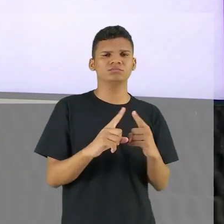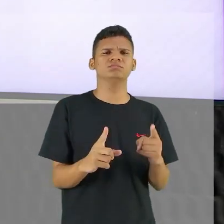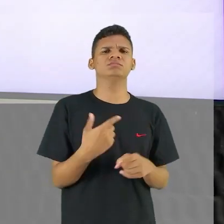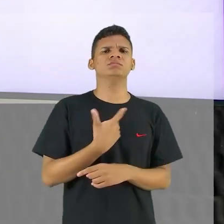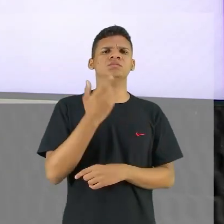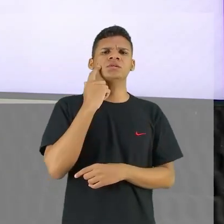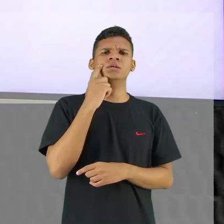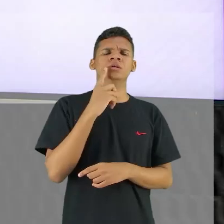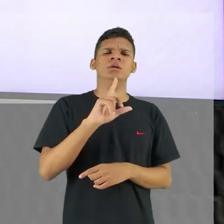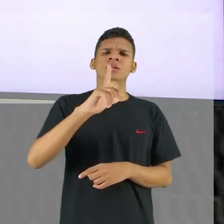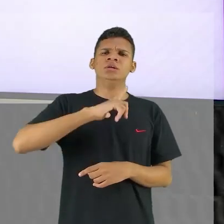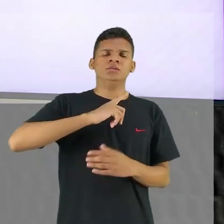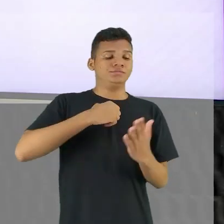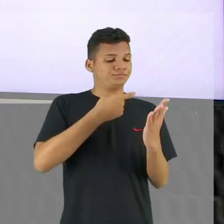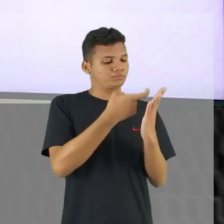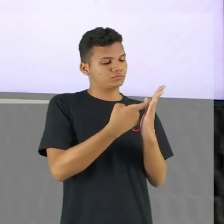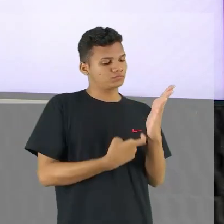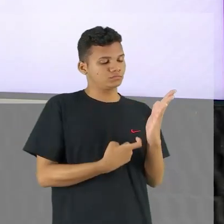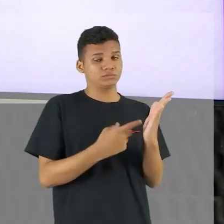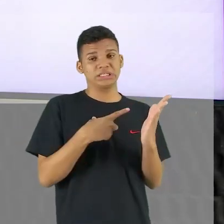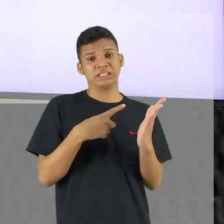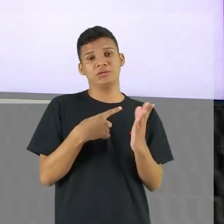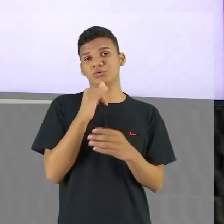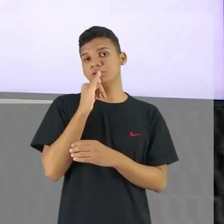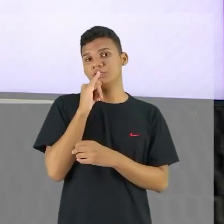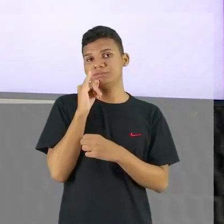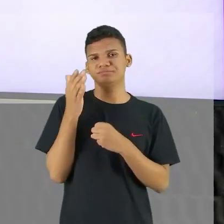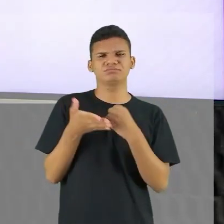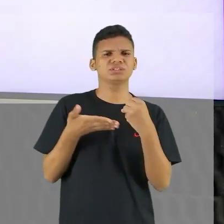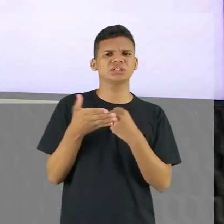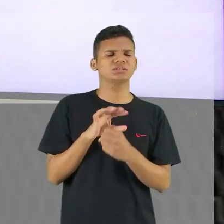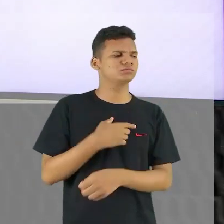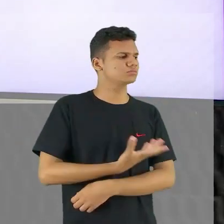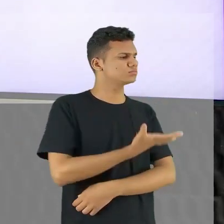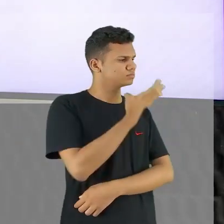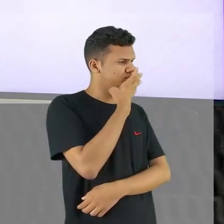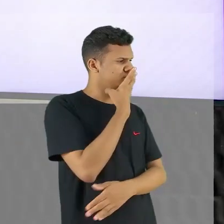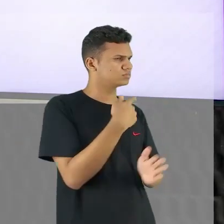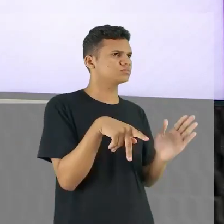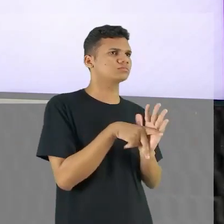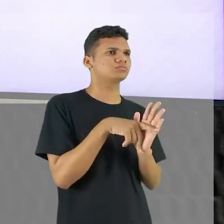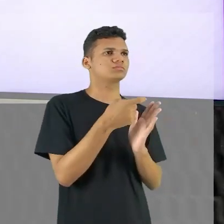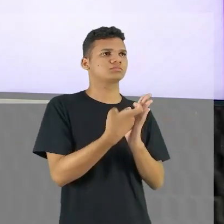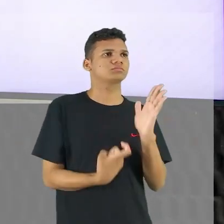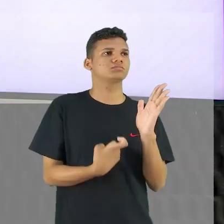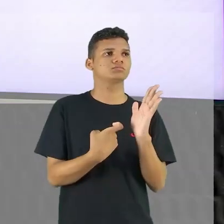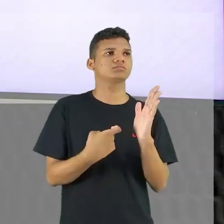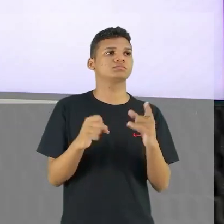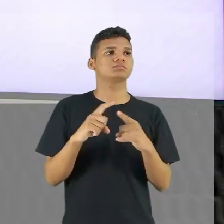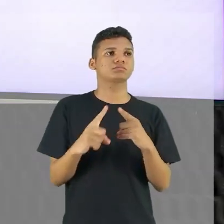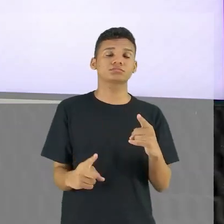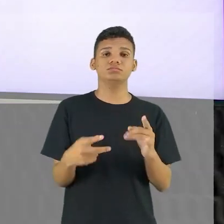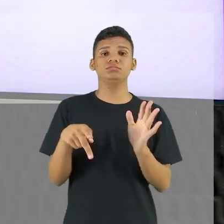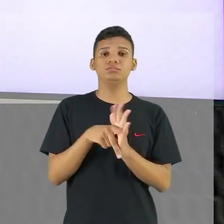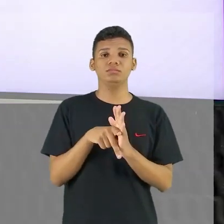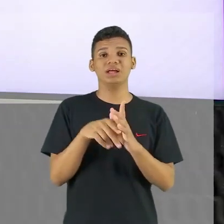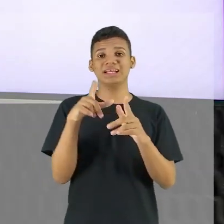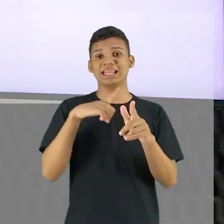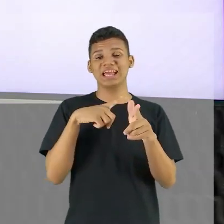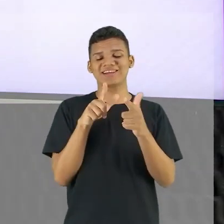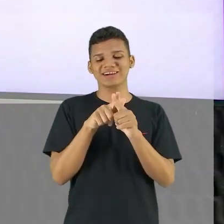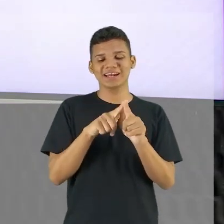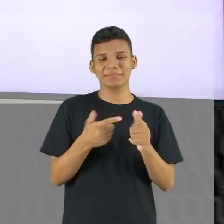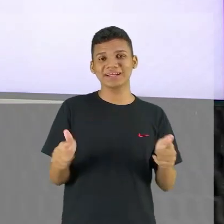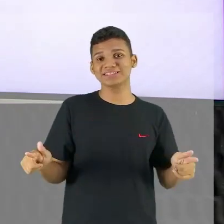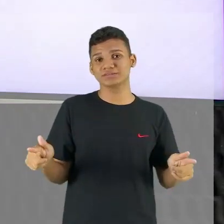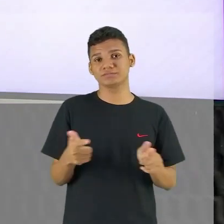você ter um texto que serve como base para a questão, para ilustrar a questão, o foco é gramática.